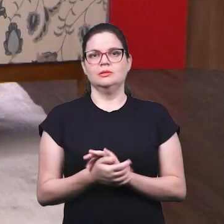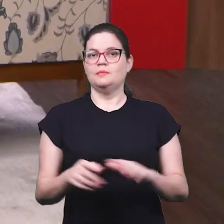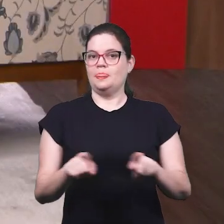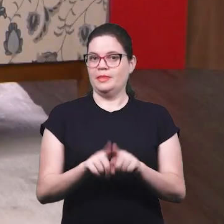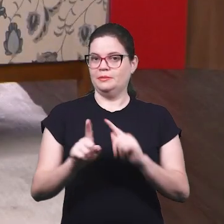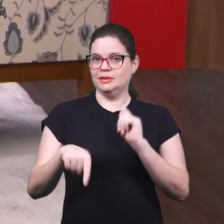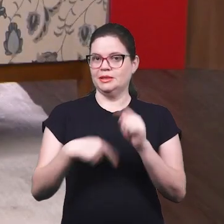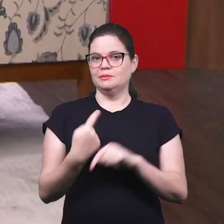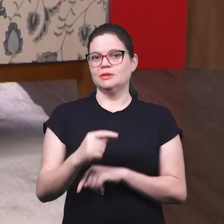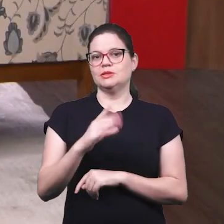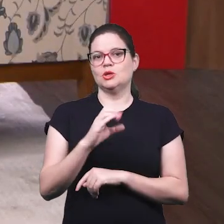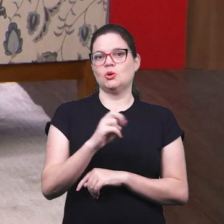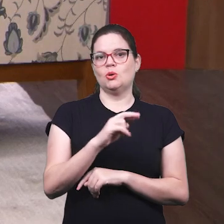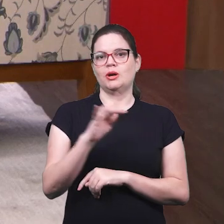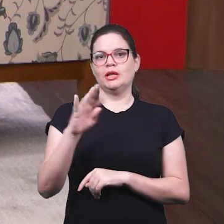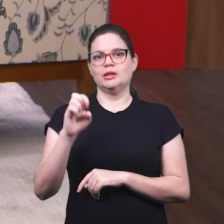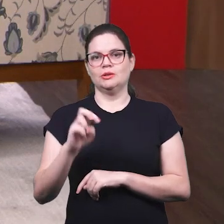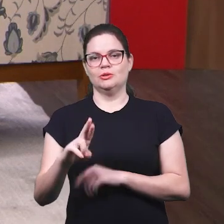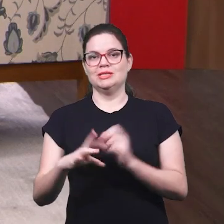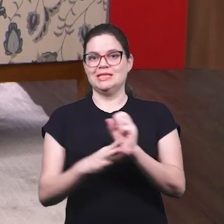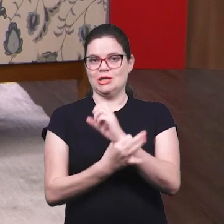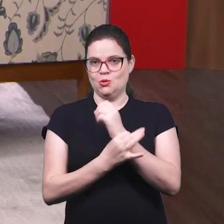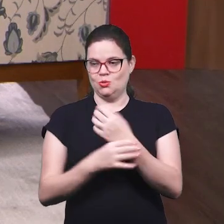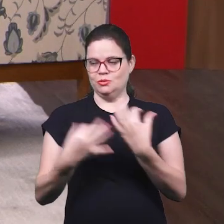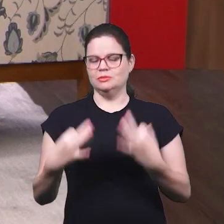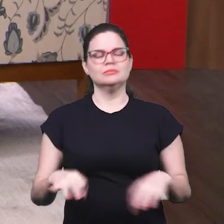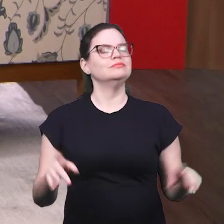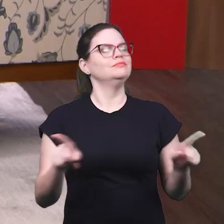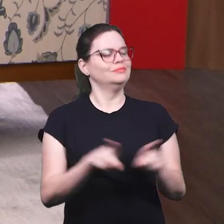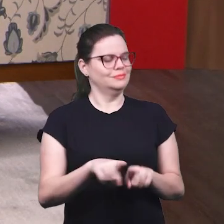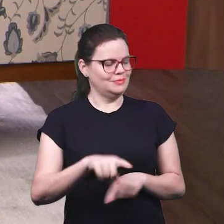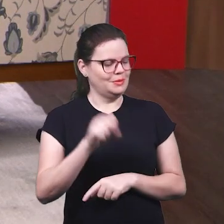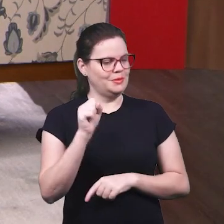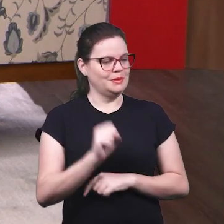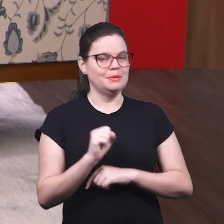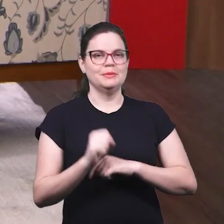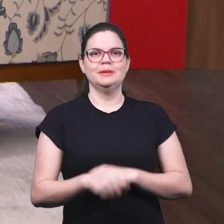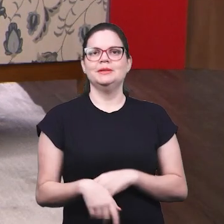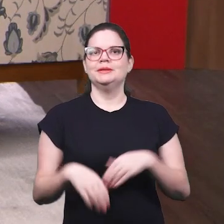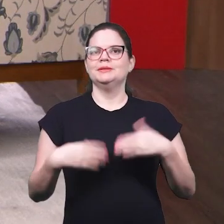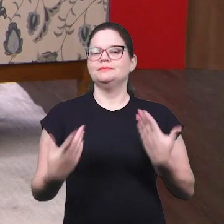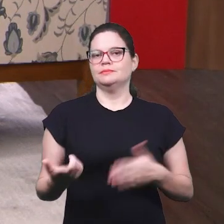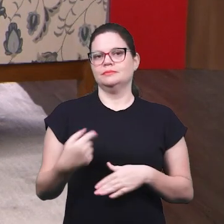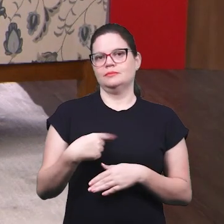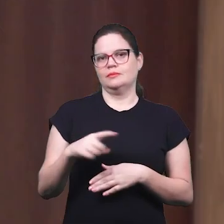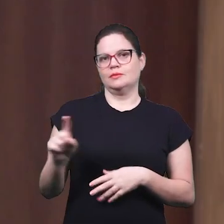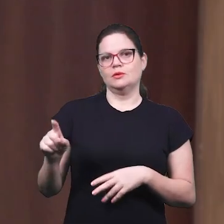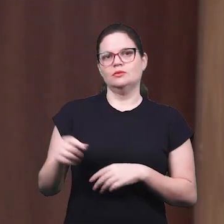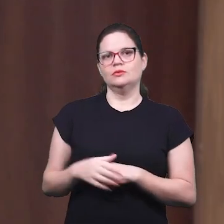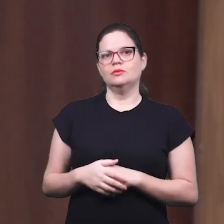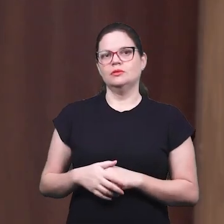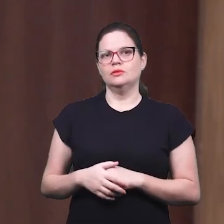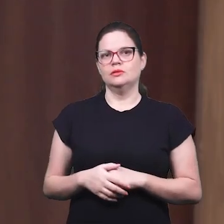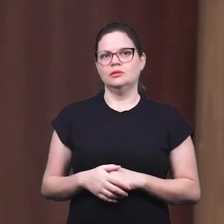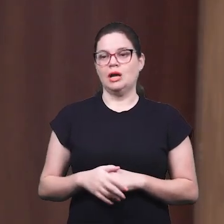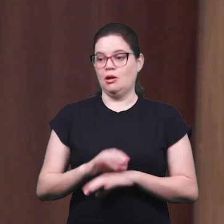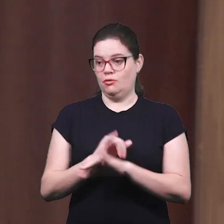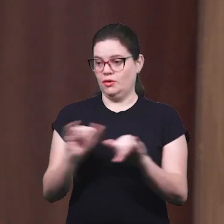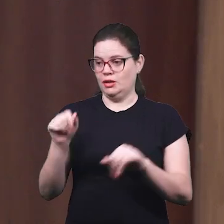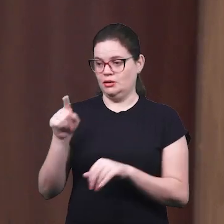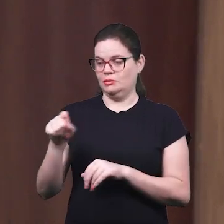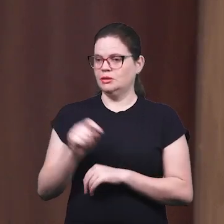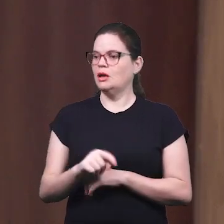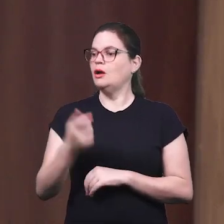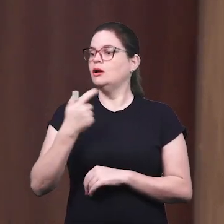também. Também, por causa do meu filho Miguel. Então, eu fui lá visitar ele, Américo, eu estou lançando